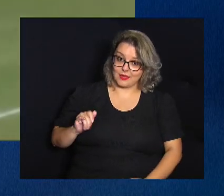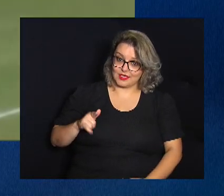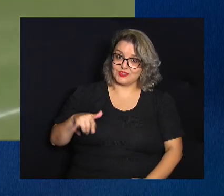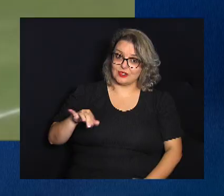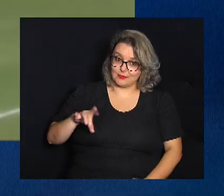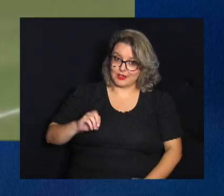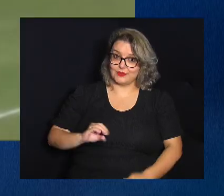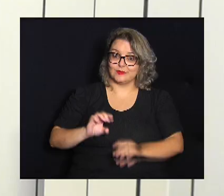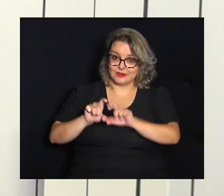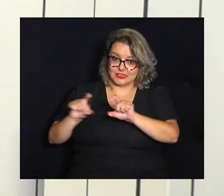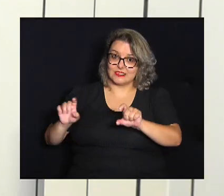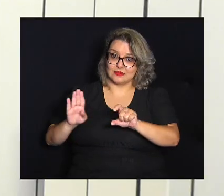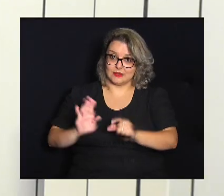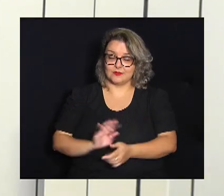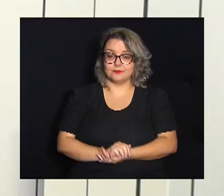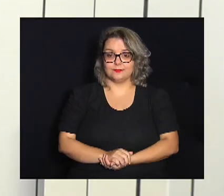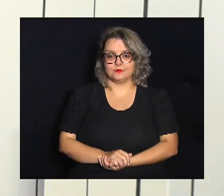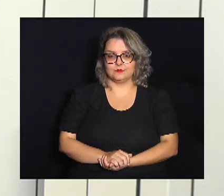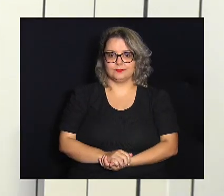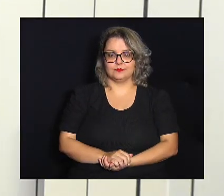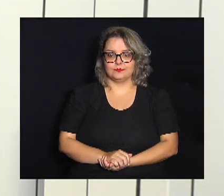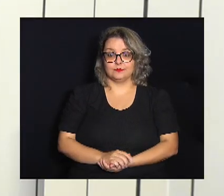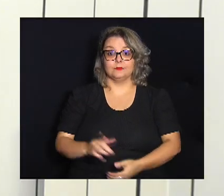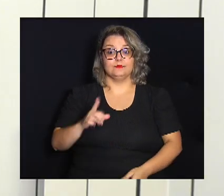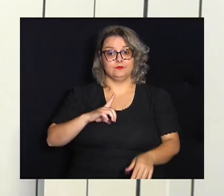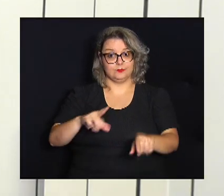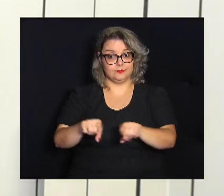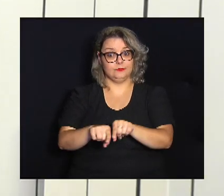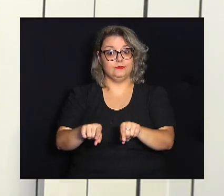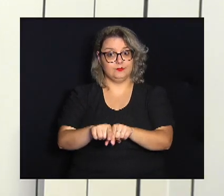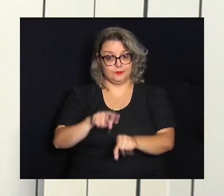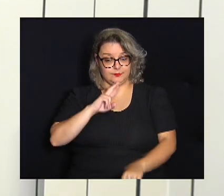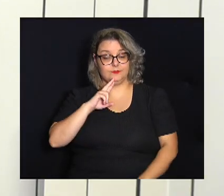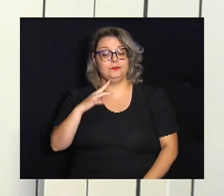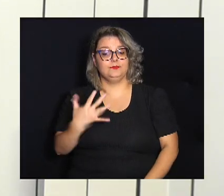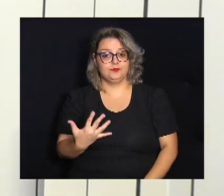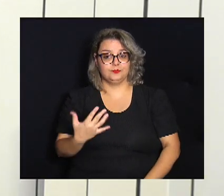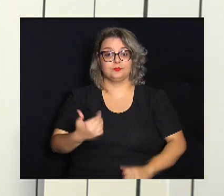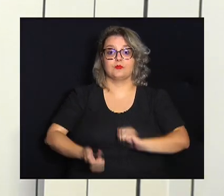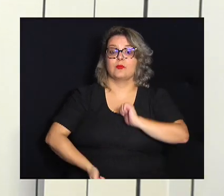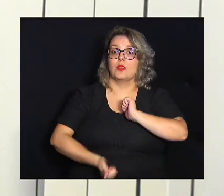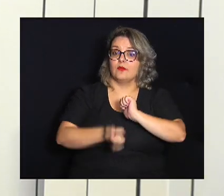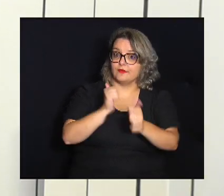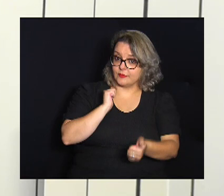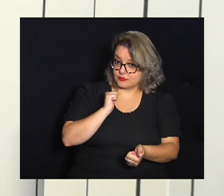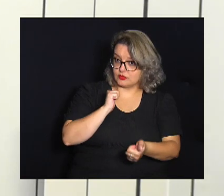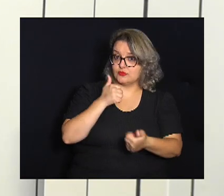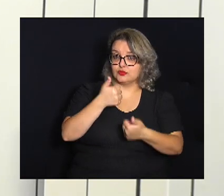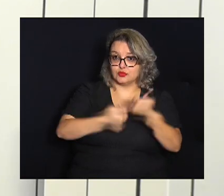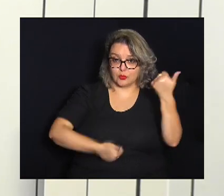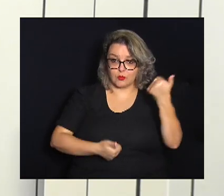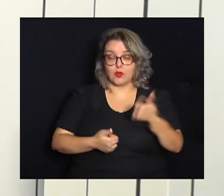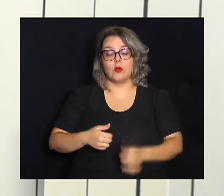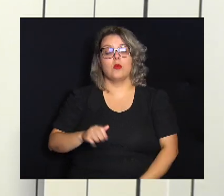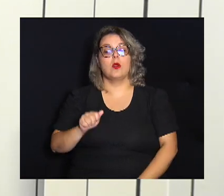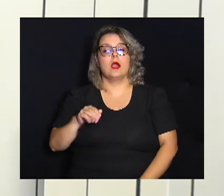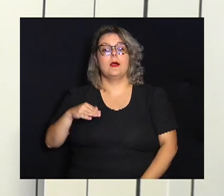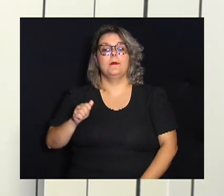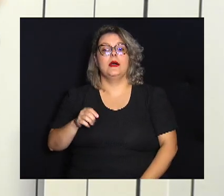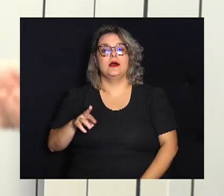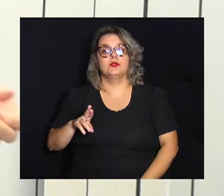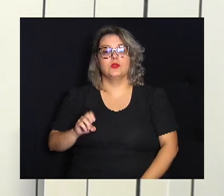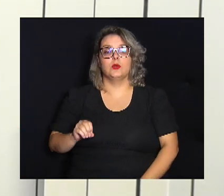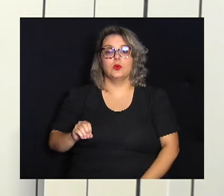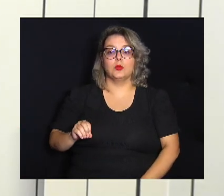B. E tem também os resultados do futebol amador, Série Ouro A aqui da cidade de